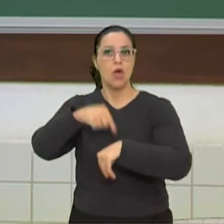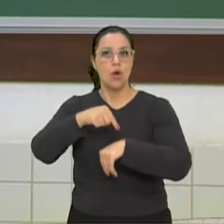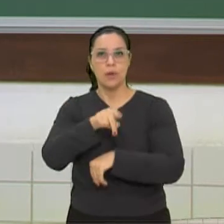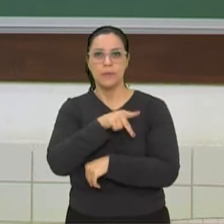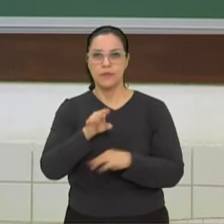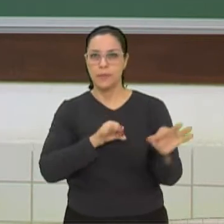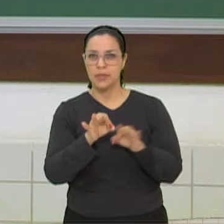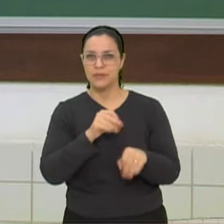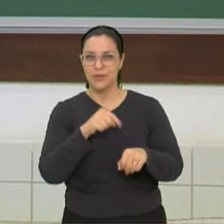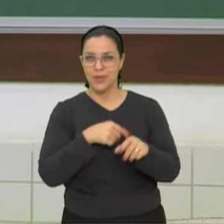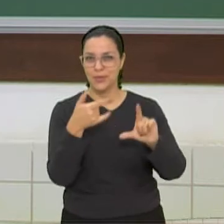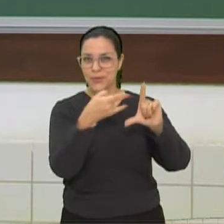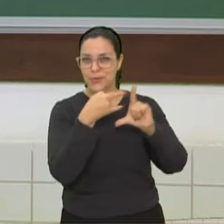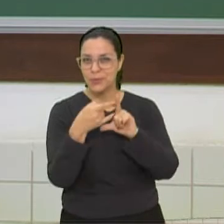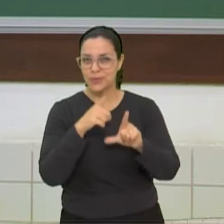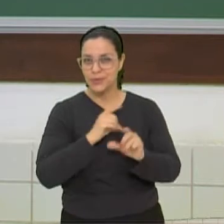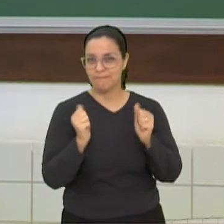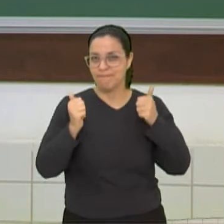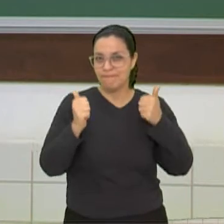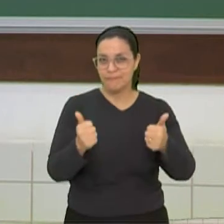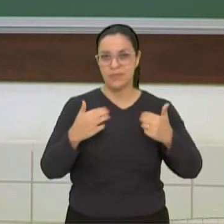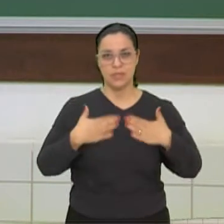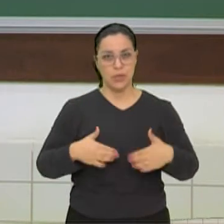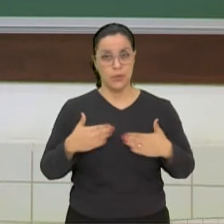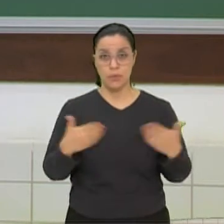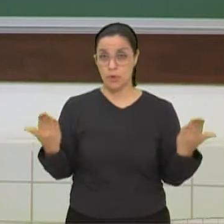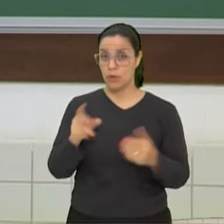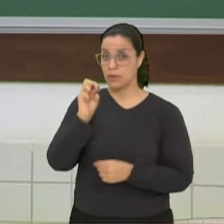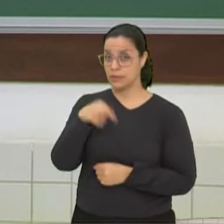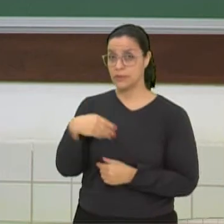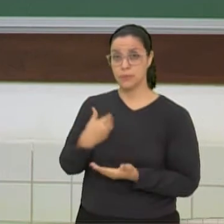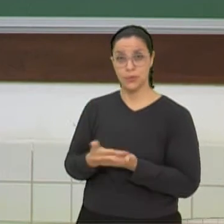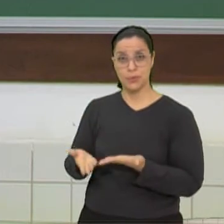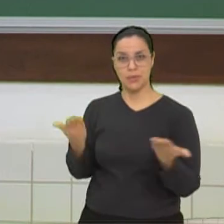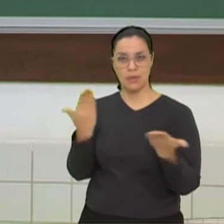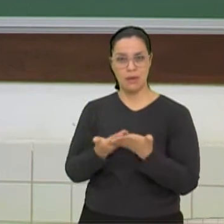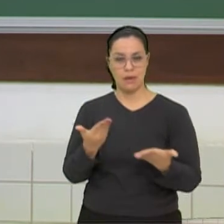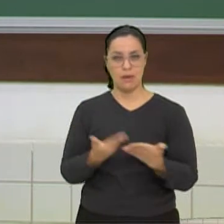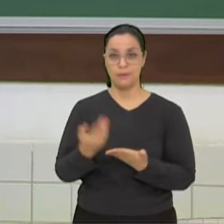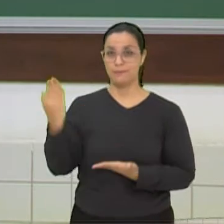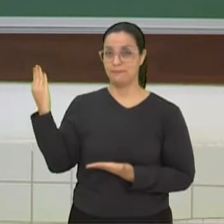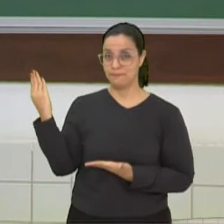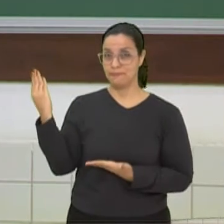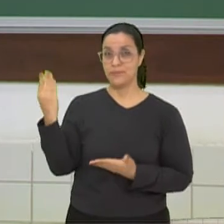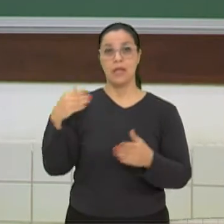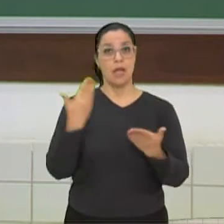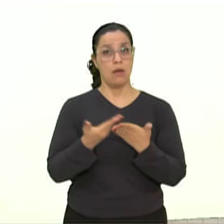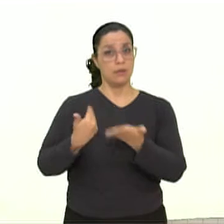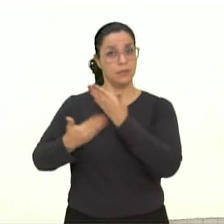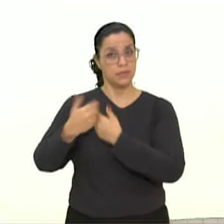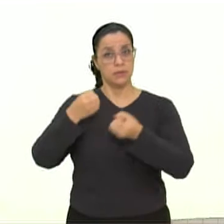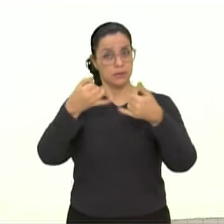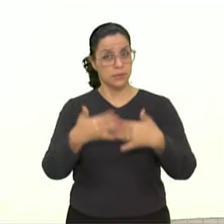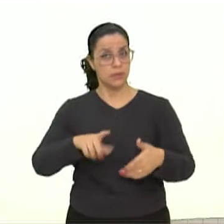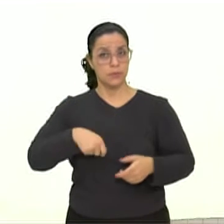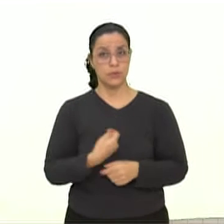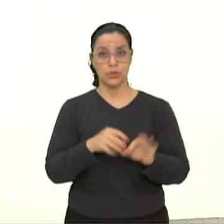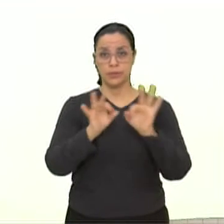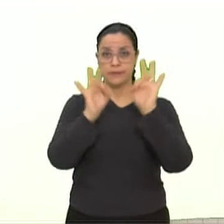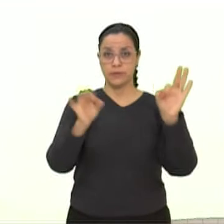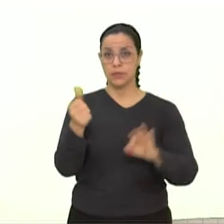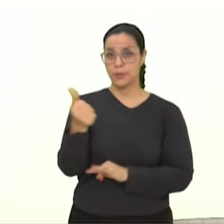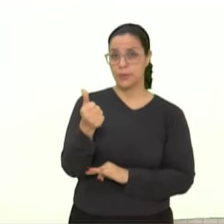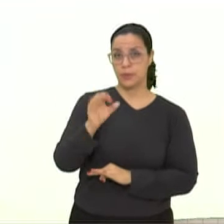estão planejando isso. Beleza? Tranquilo? Agora sim, podemos iniciar a nossa aula. Na aula passada a gente falou aí de